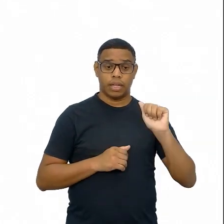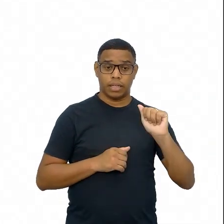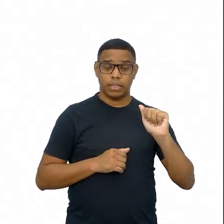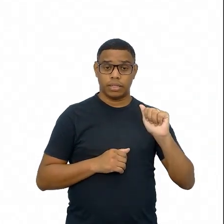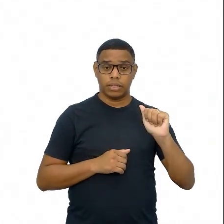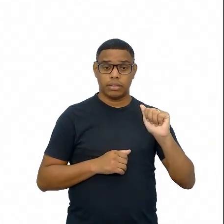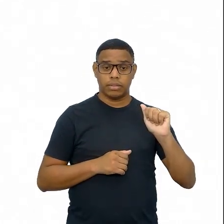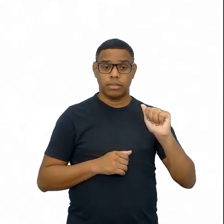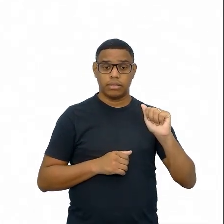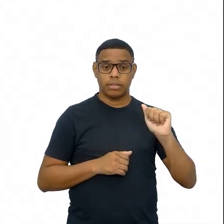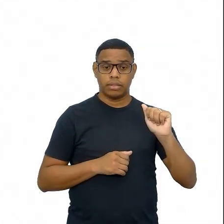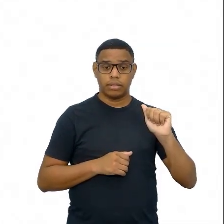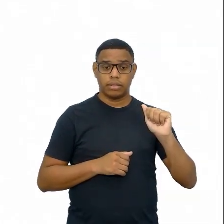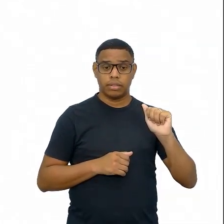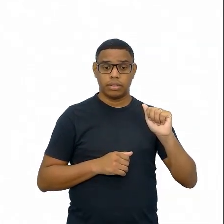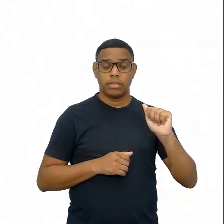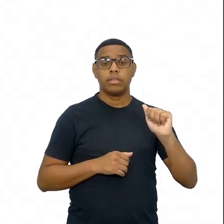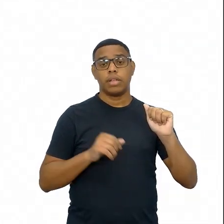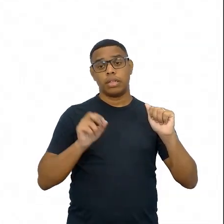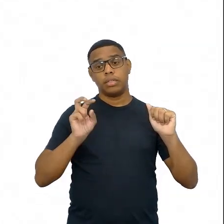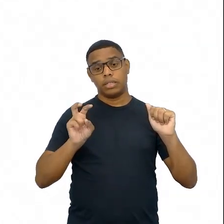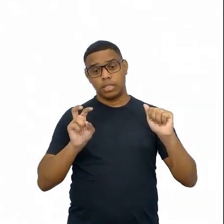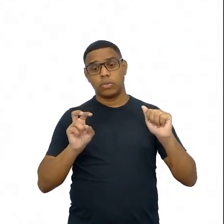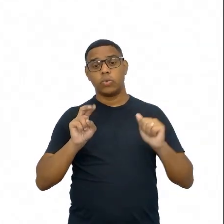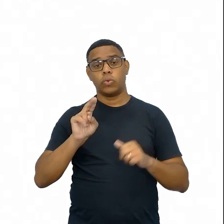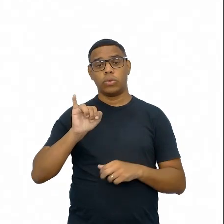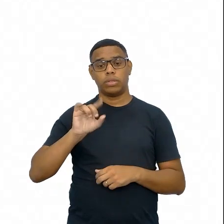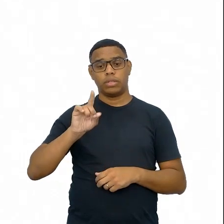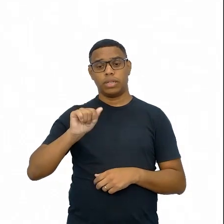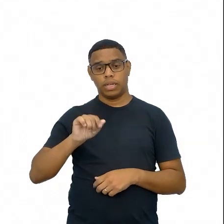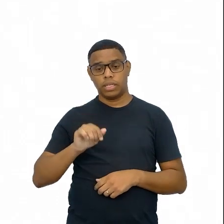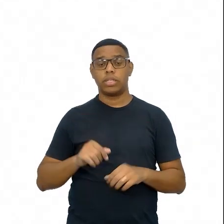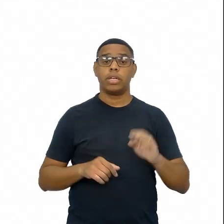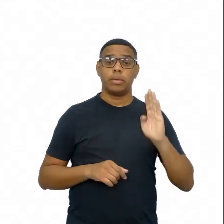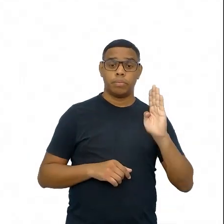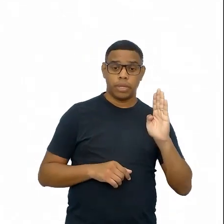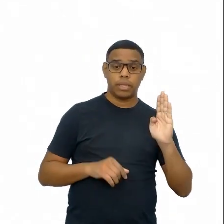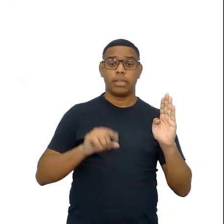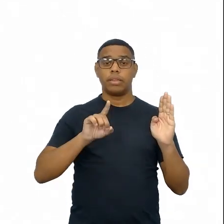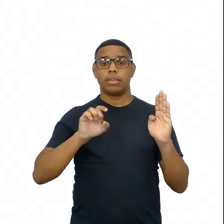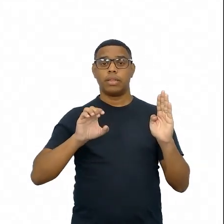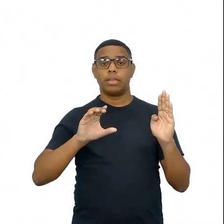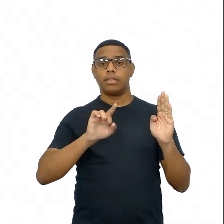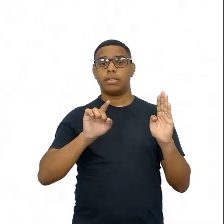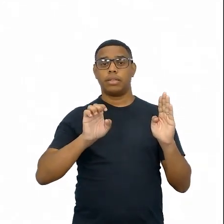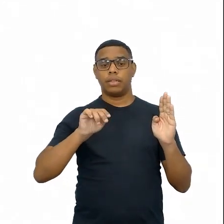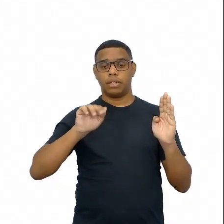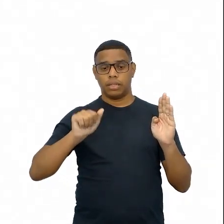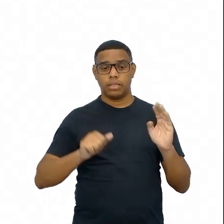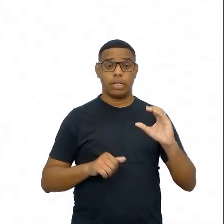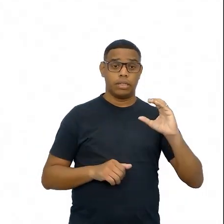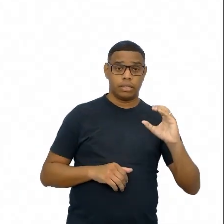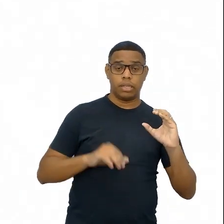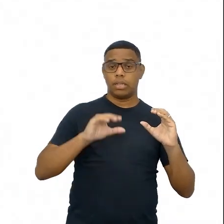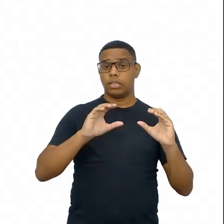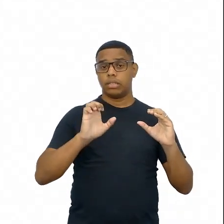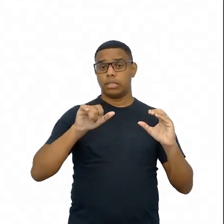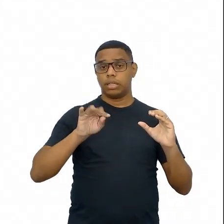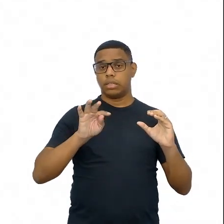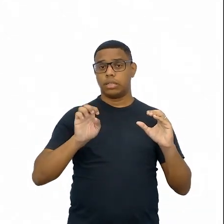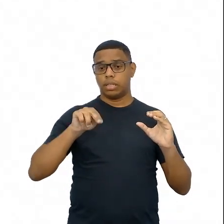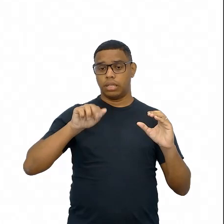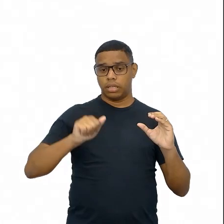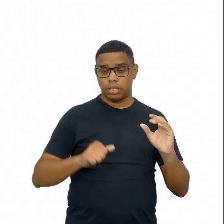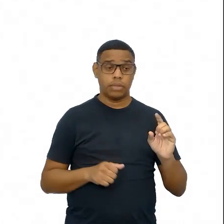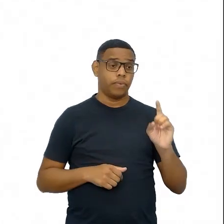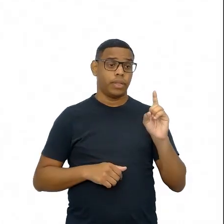né, das unidades, no item B, das dezenas, na C, nas centenas, e o item